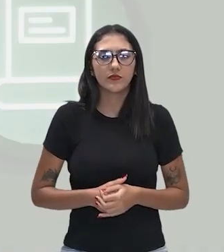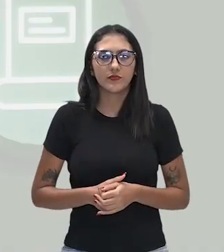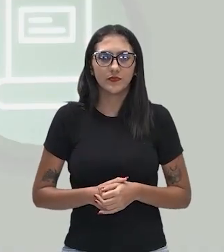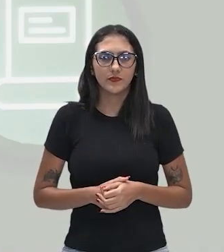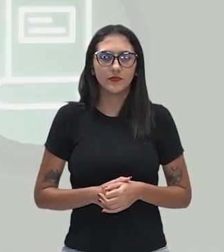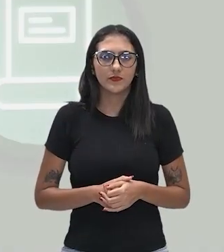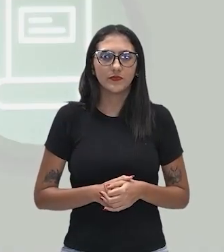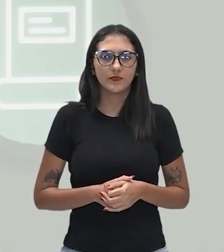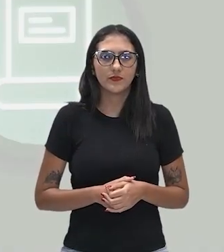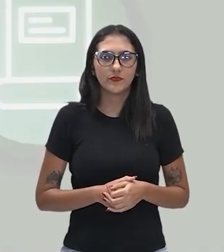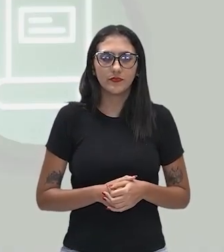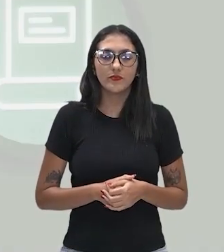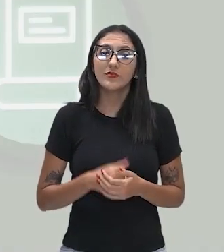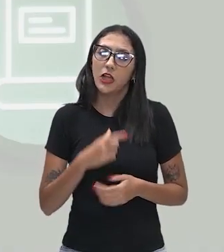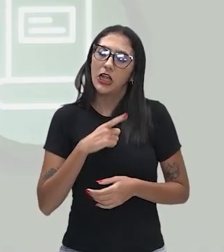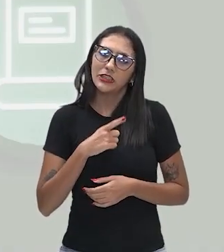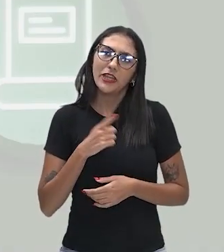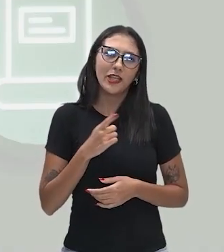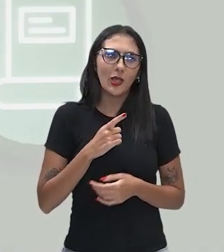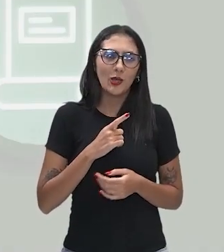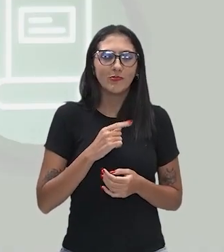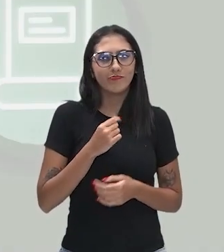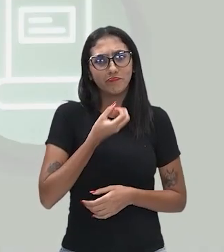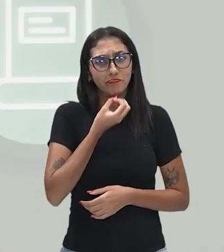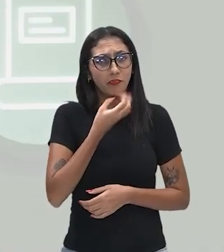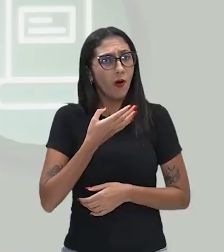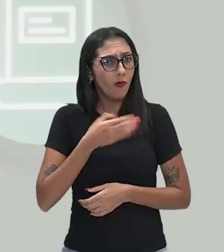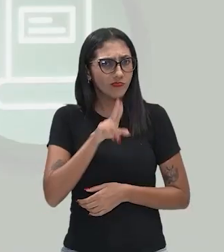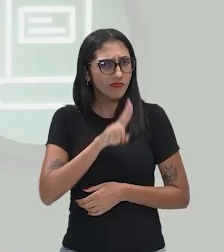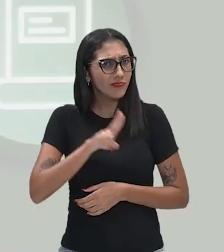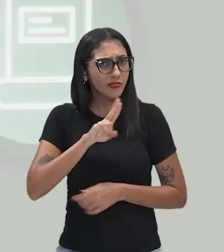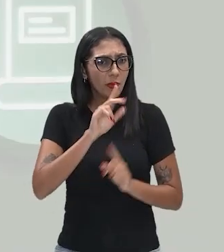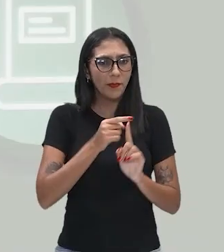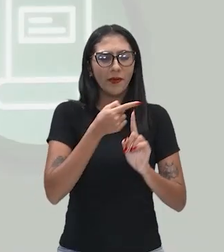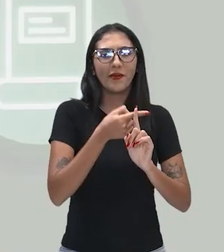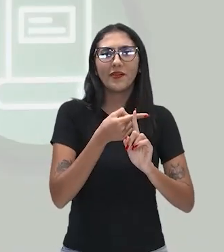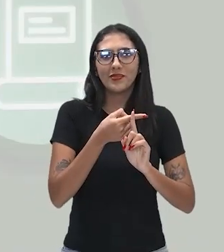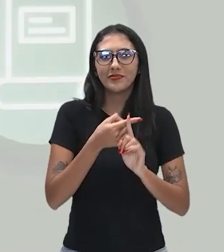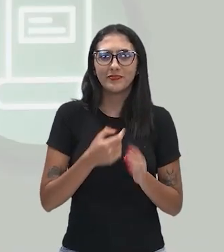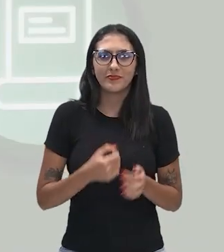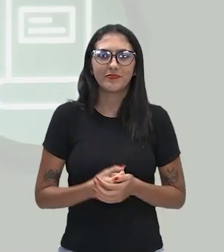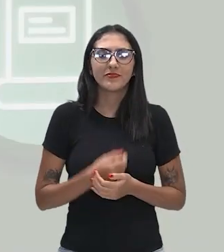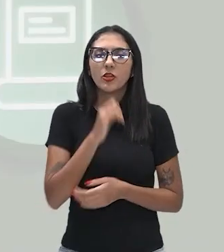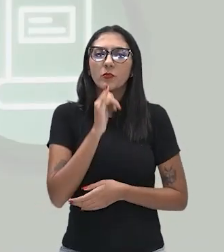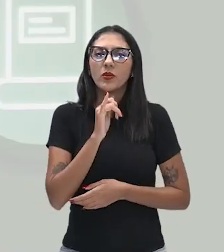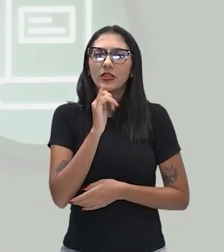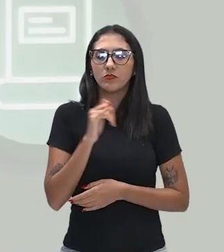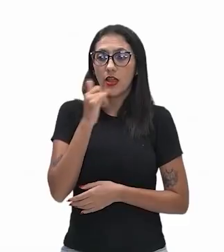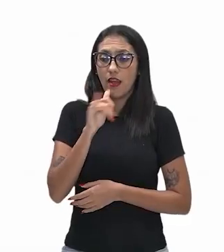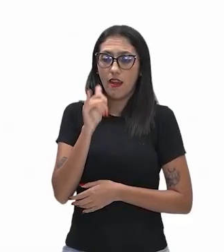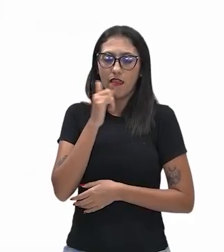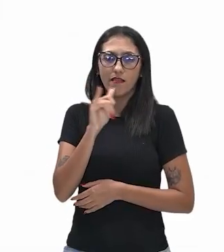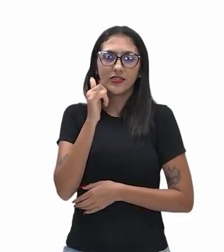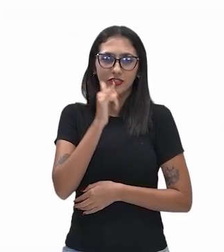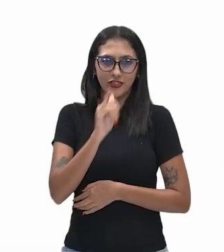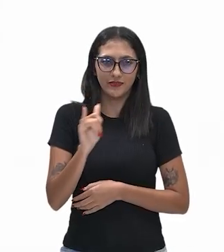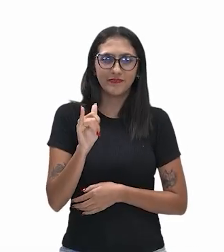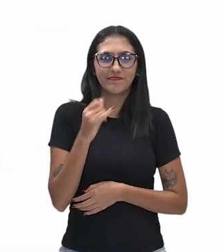existem pontos positivos no estudo da física nuclear. Por exemplo, a produção de energia elétrica. Dá só uma